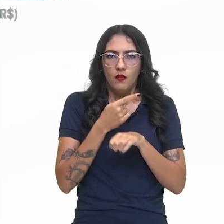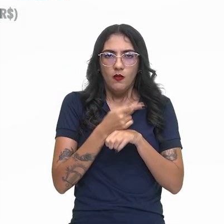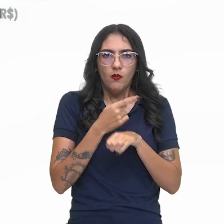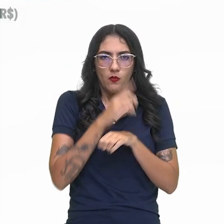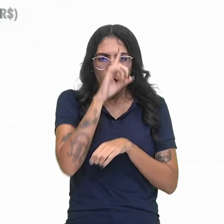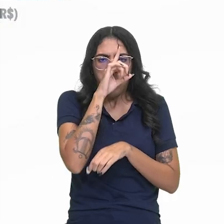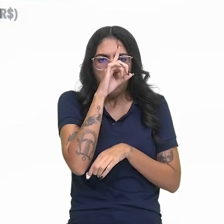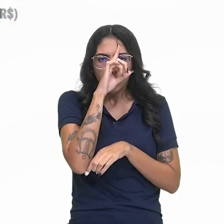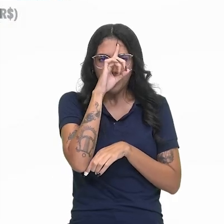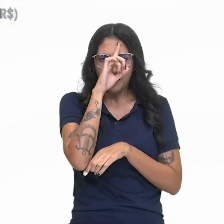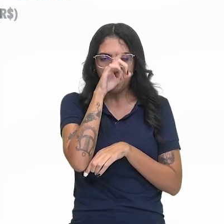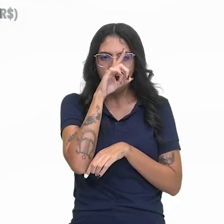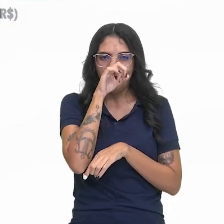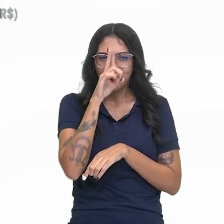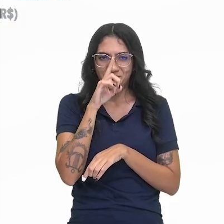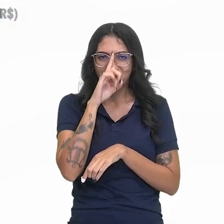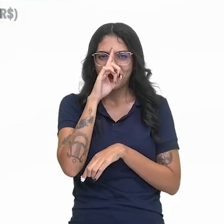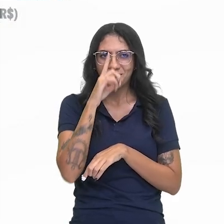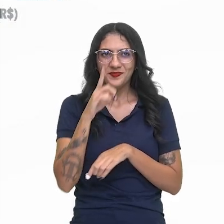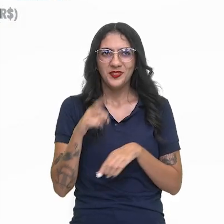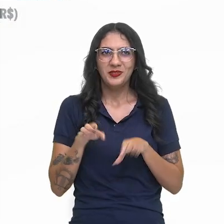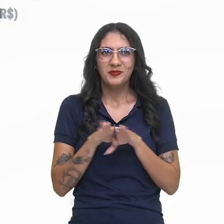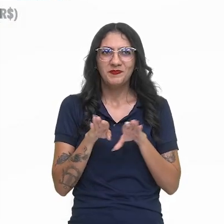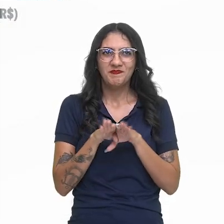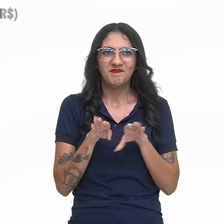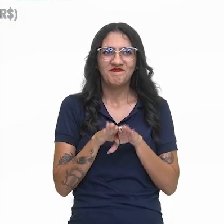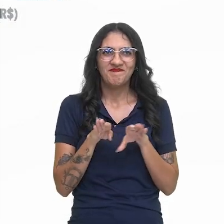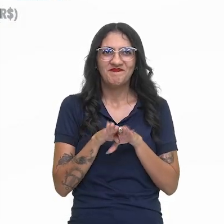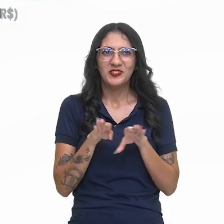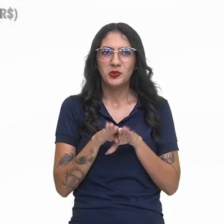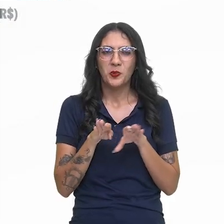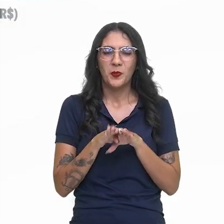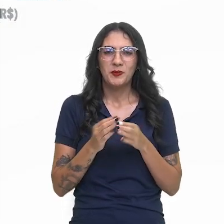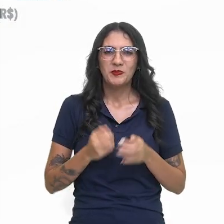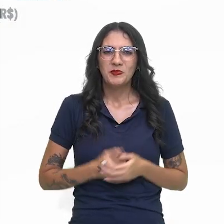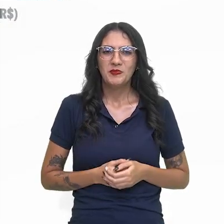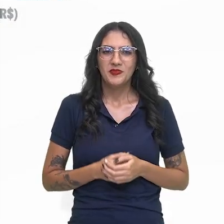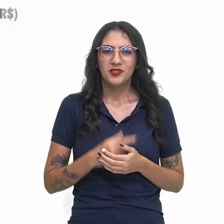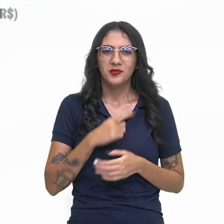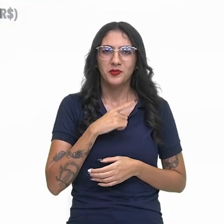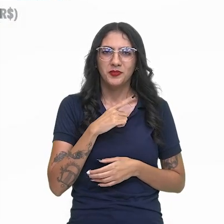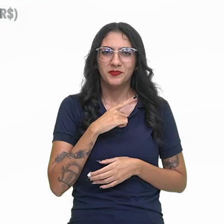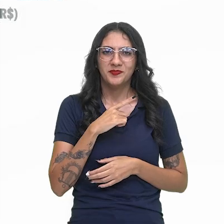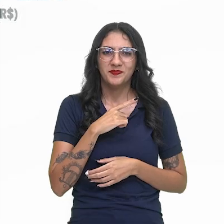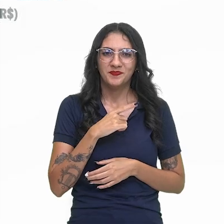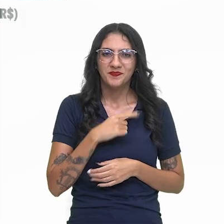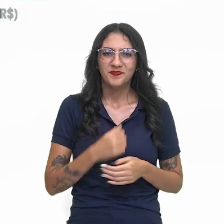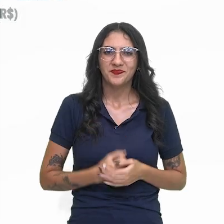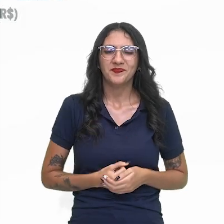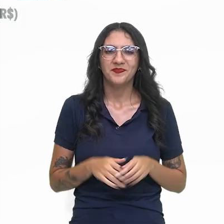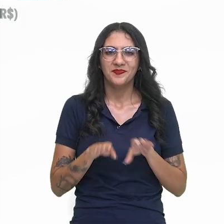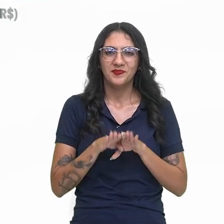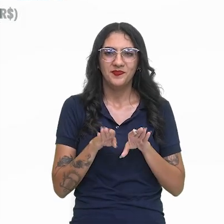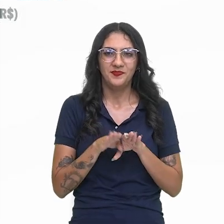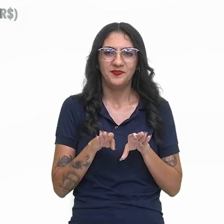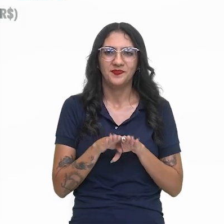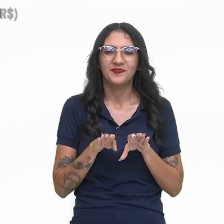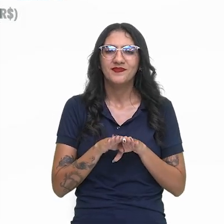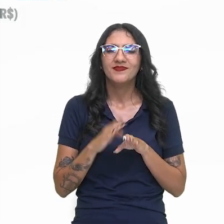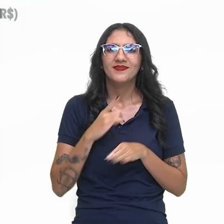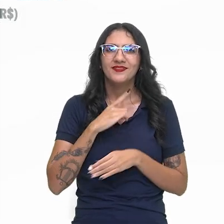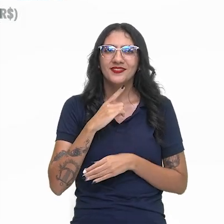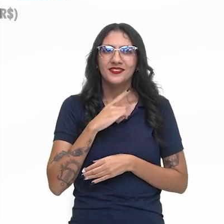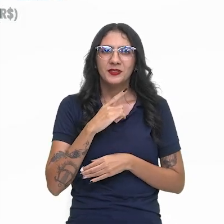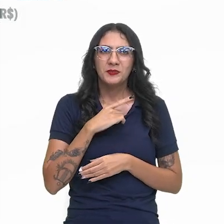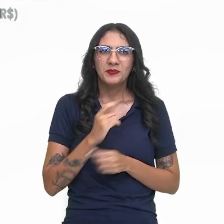anos o Cruzeiro, de 1970 a 1986. Durante 3 anos teremos o